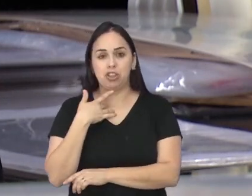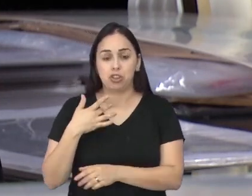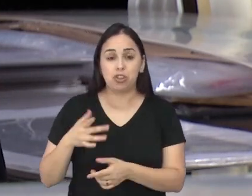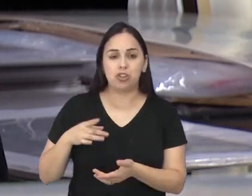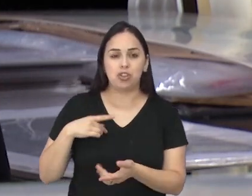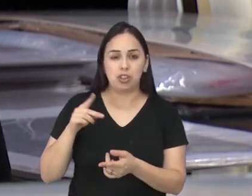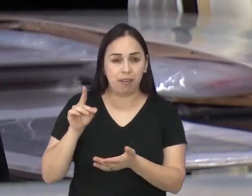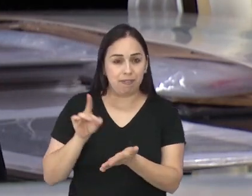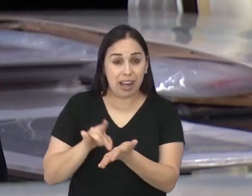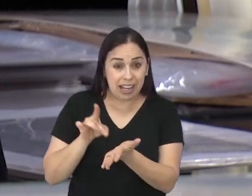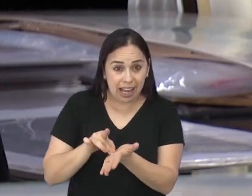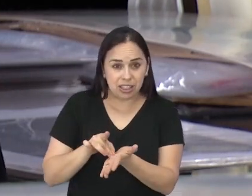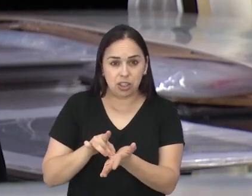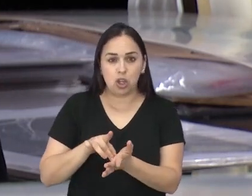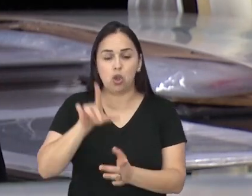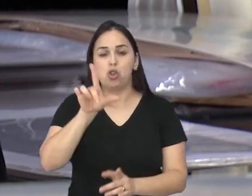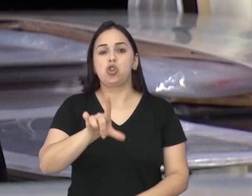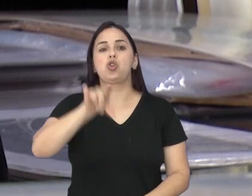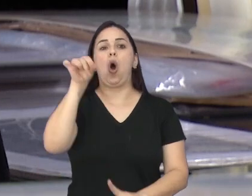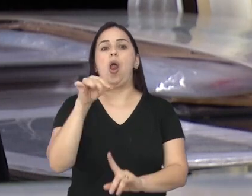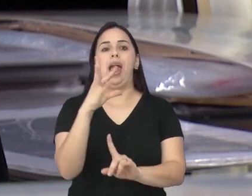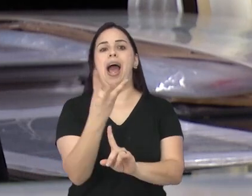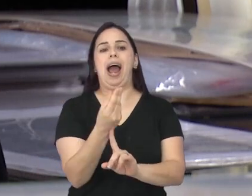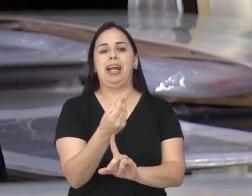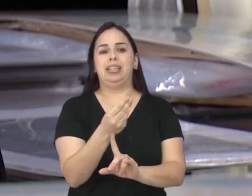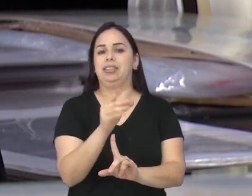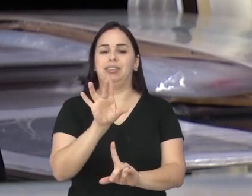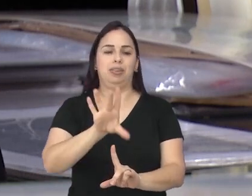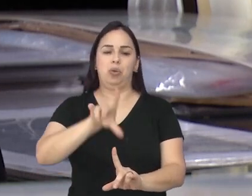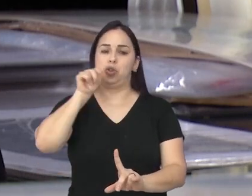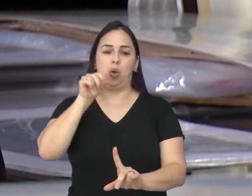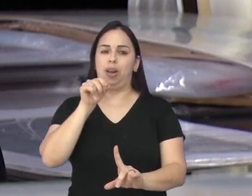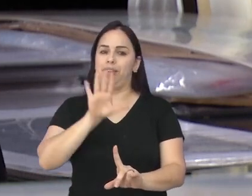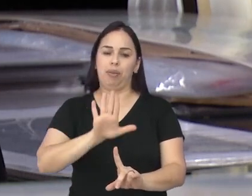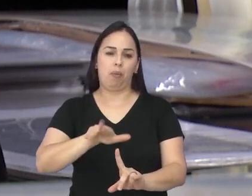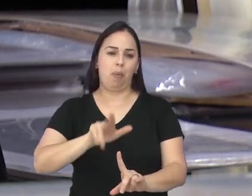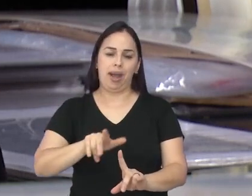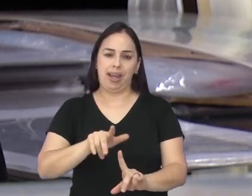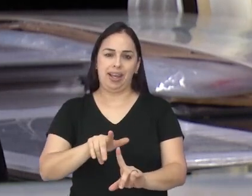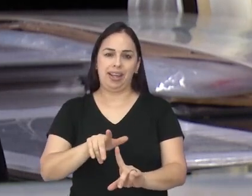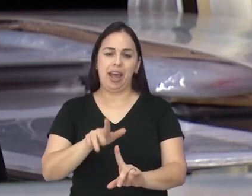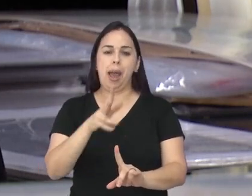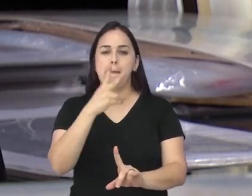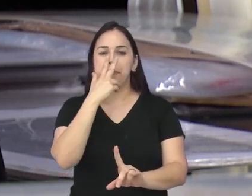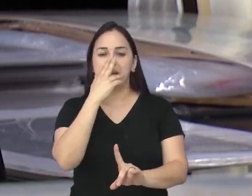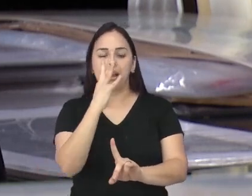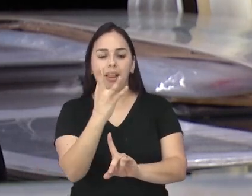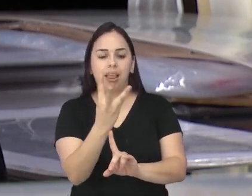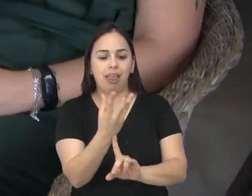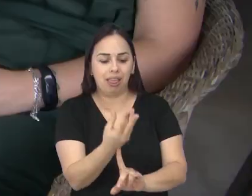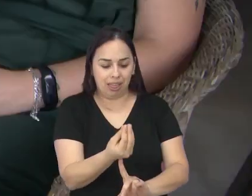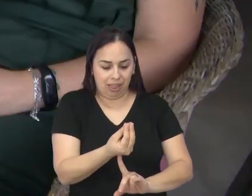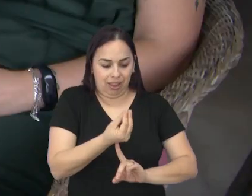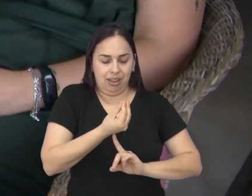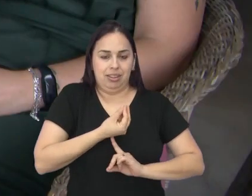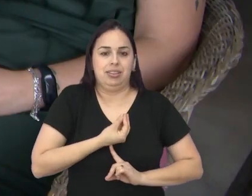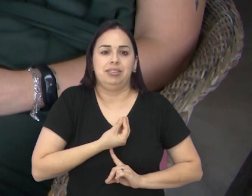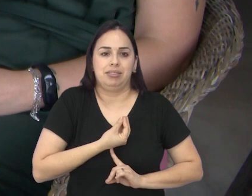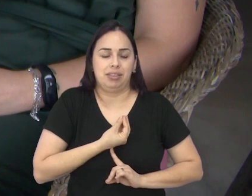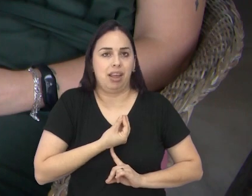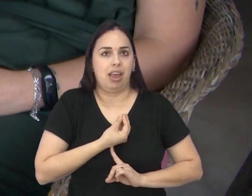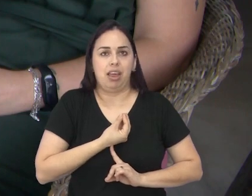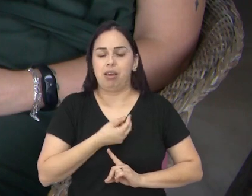gente não escolhe a arte que escolhe a gente, é um pouco diferente. Então, eu não consigo